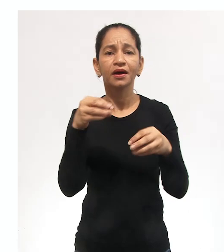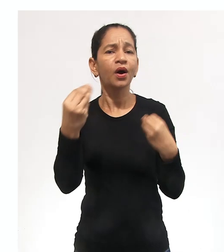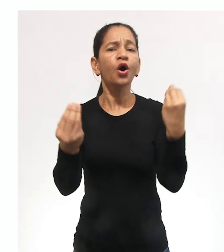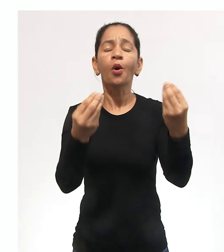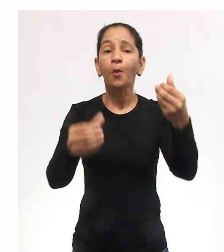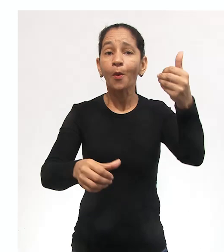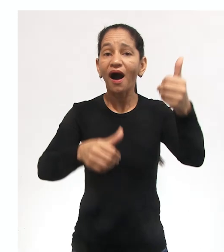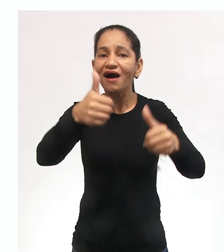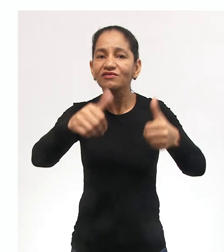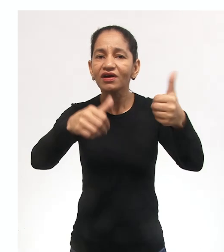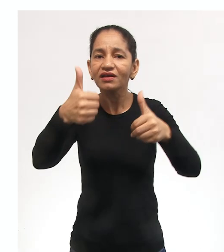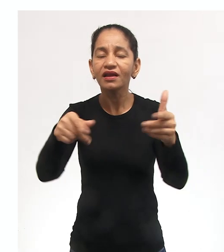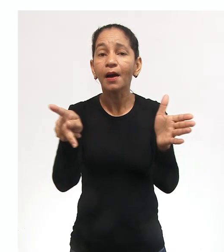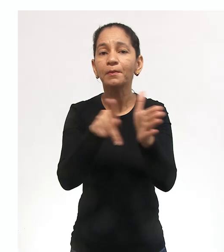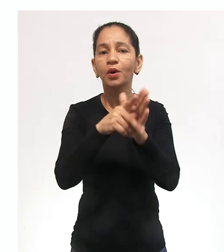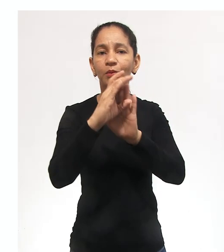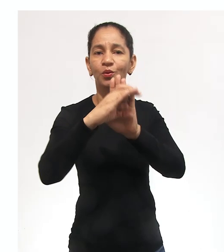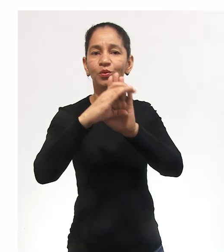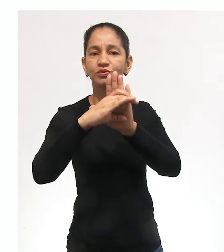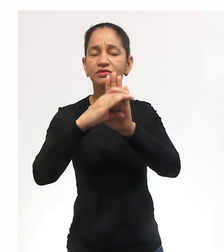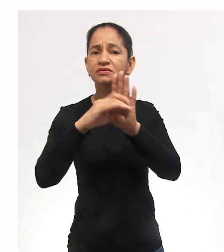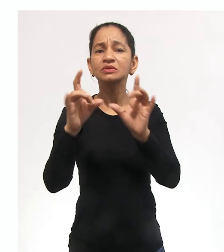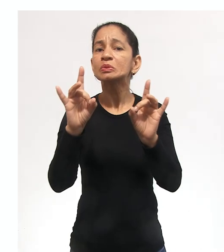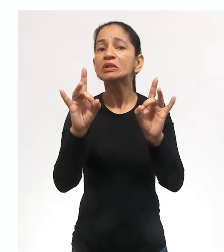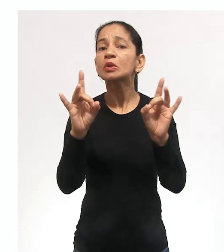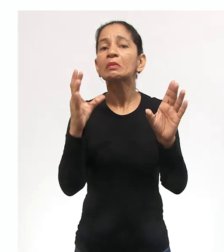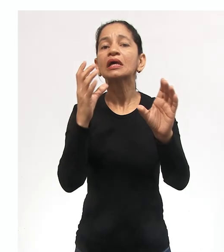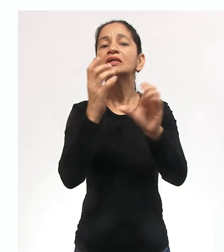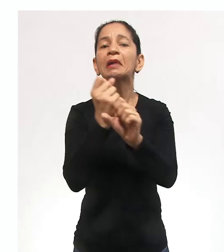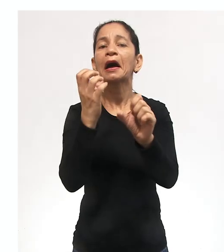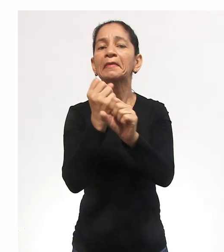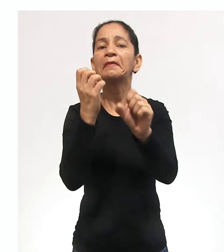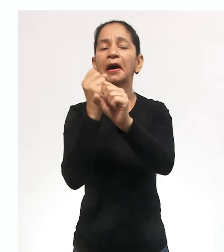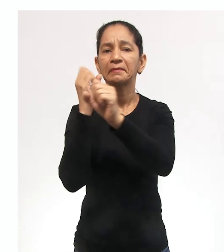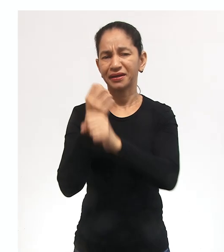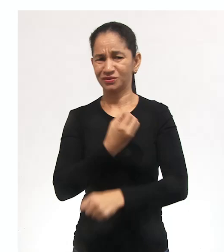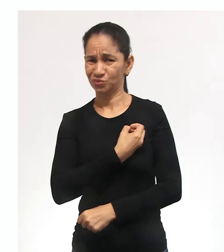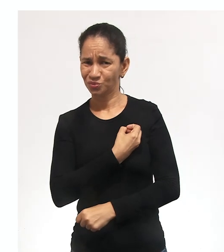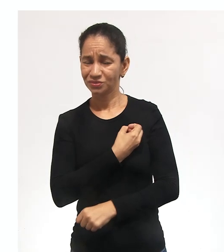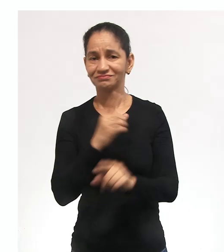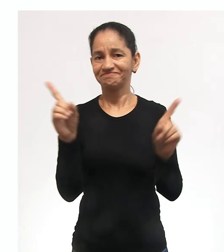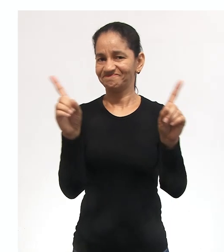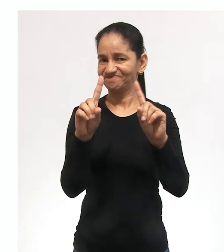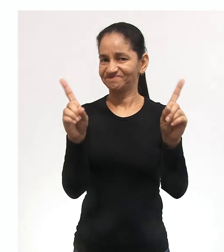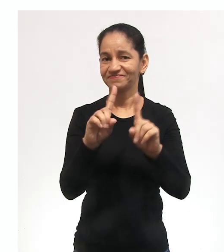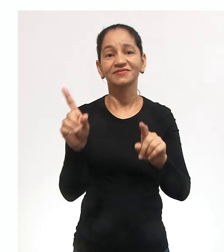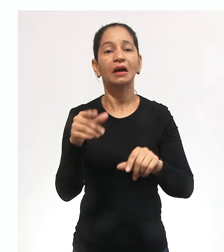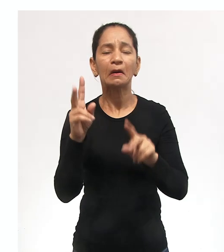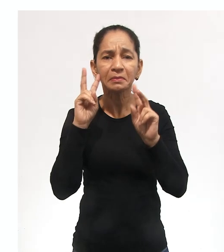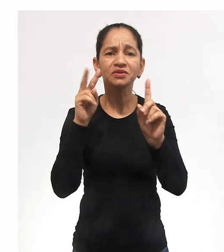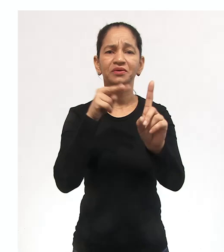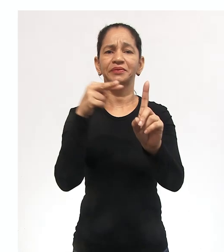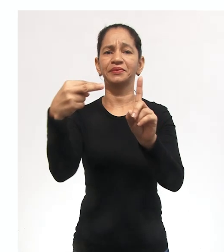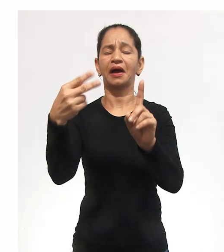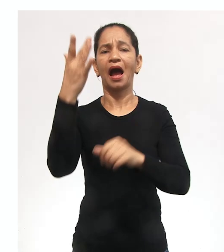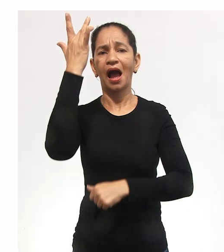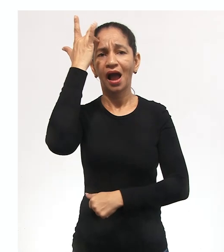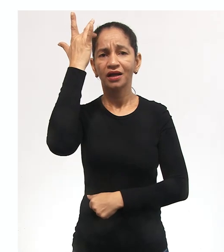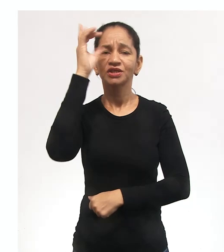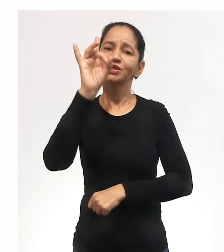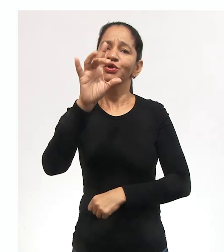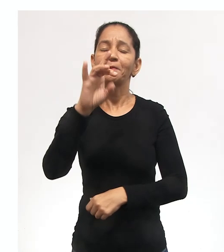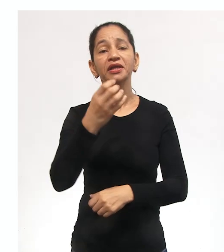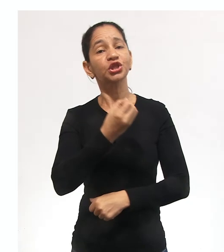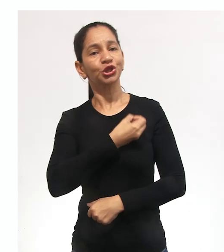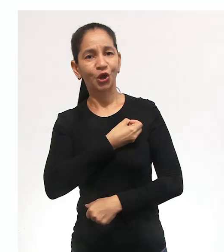Avaliar não é apenas medir o resultado, apesar de muitas pessoas visualizarem o processo de